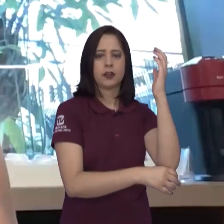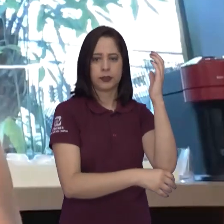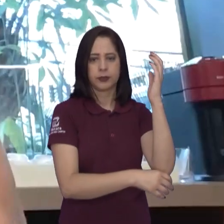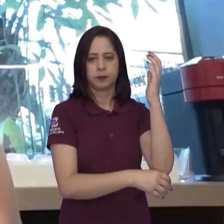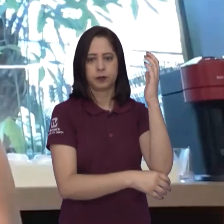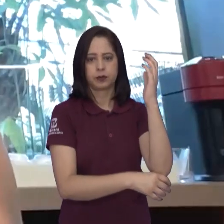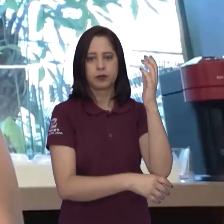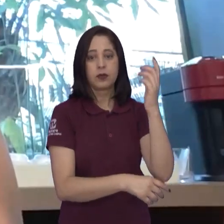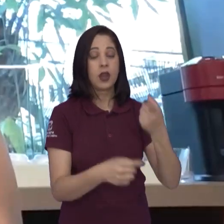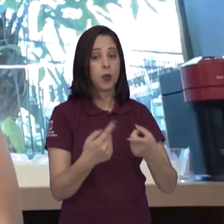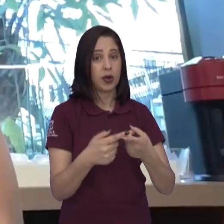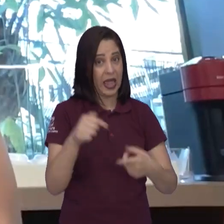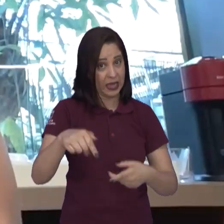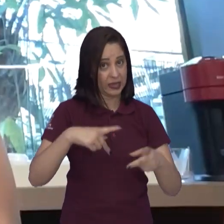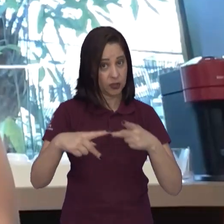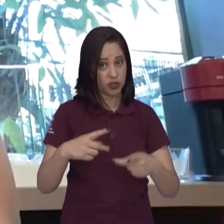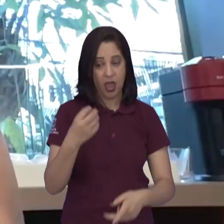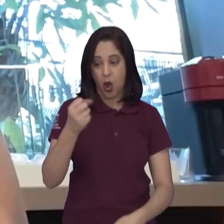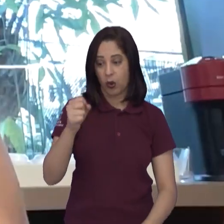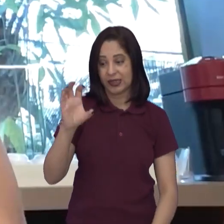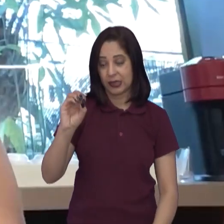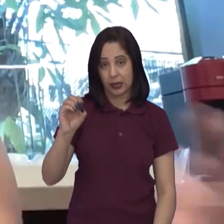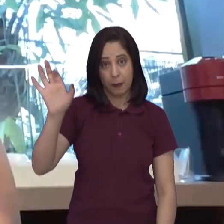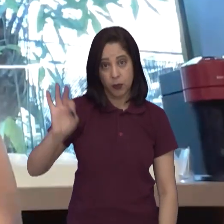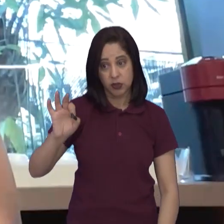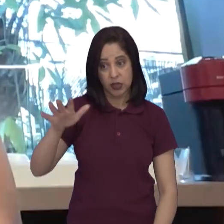São José ainda tem 80% de uma área rural,